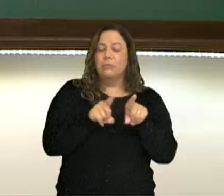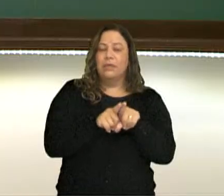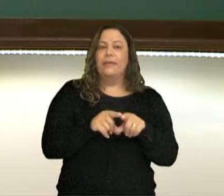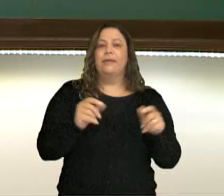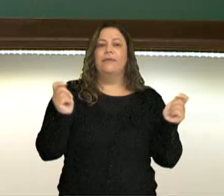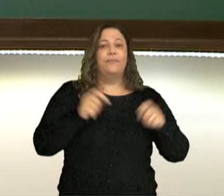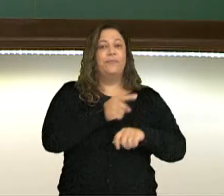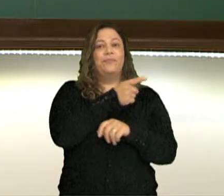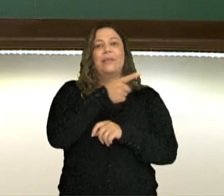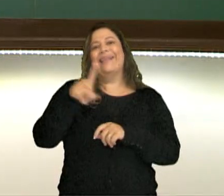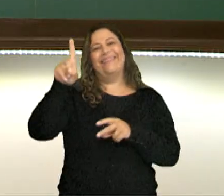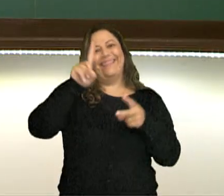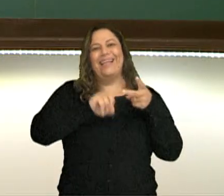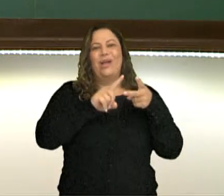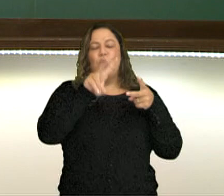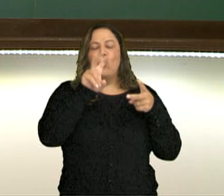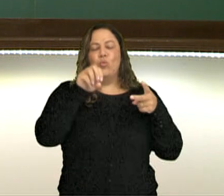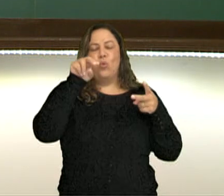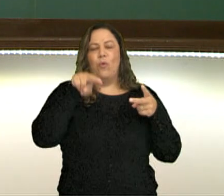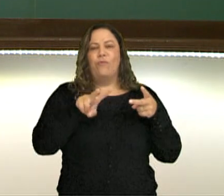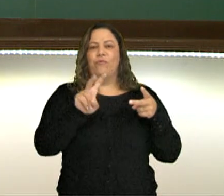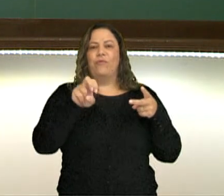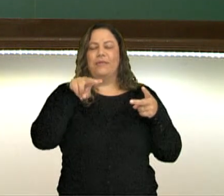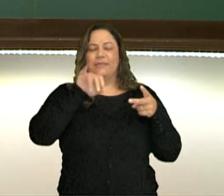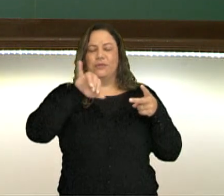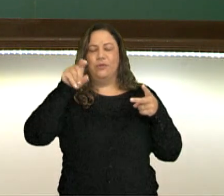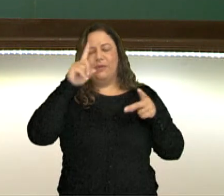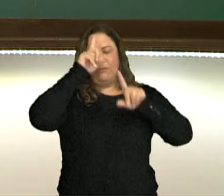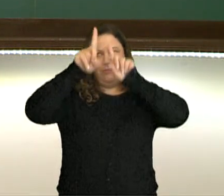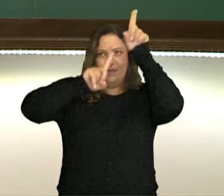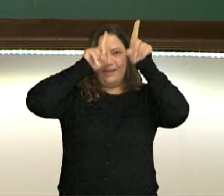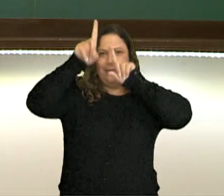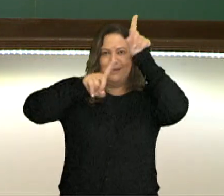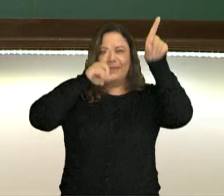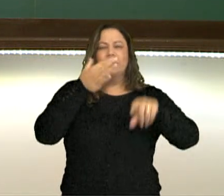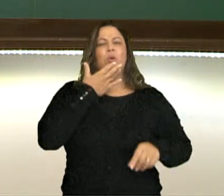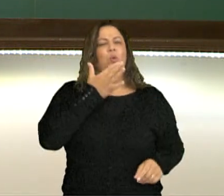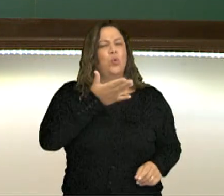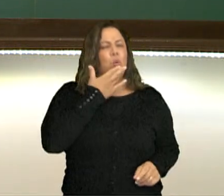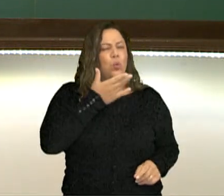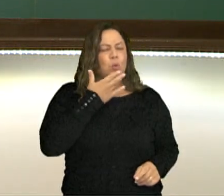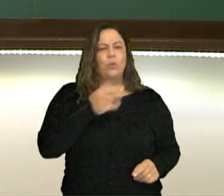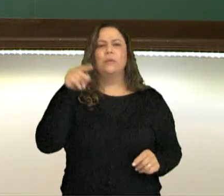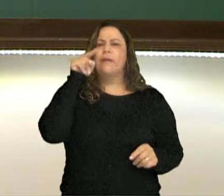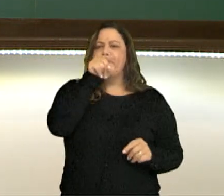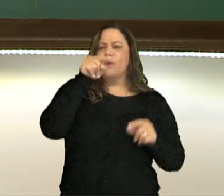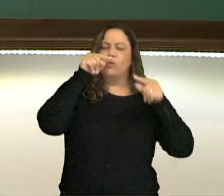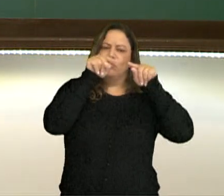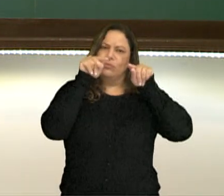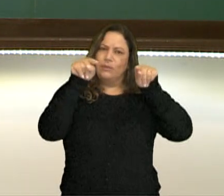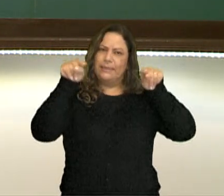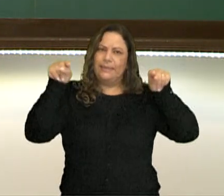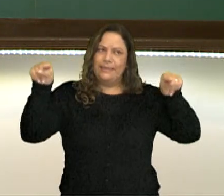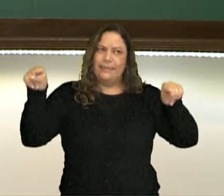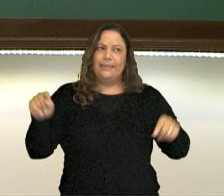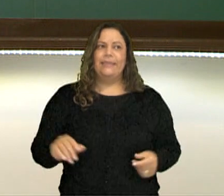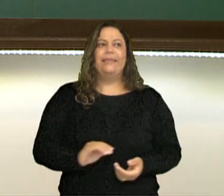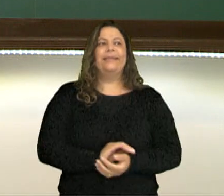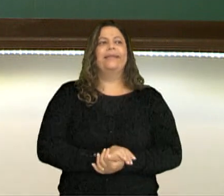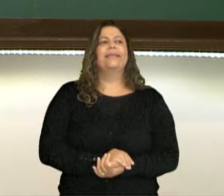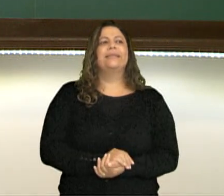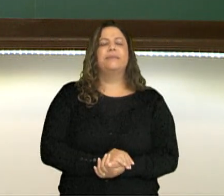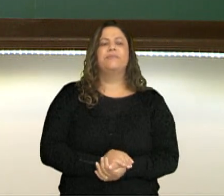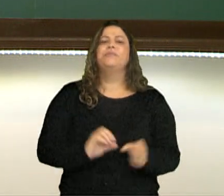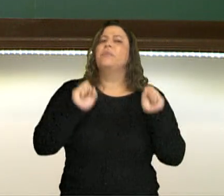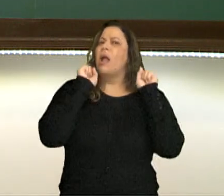forma não convencional, né? Da forma criativa que usa de cores, pontos, linhas.